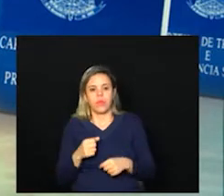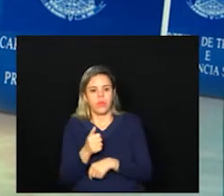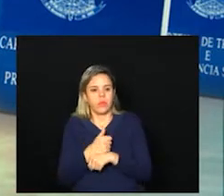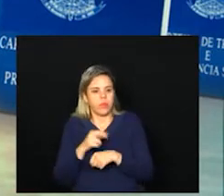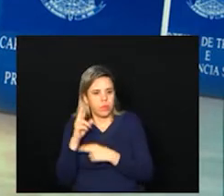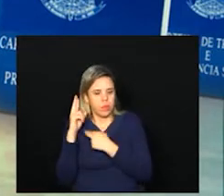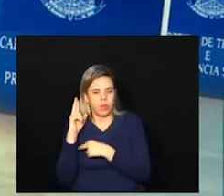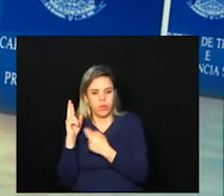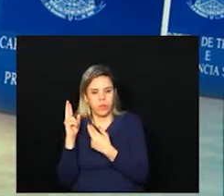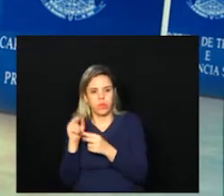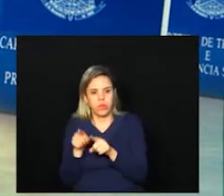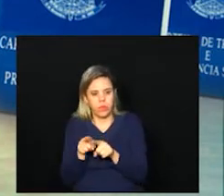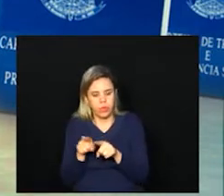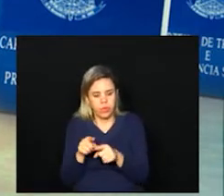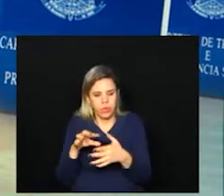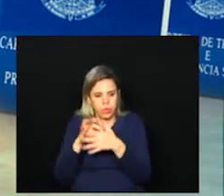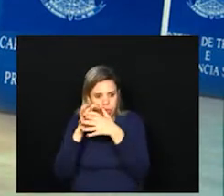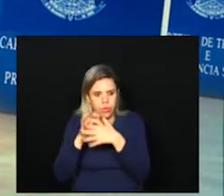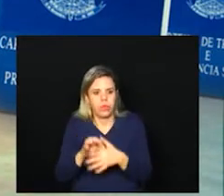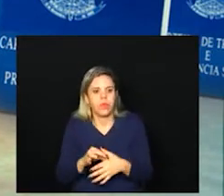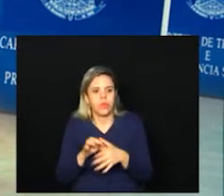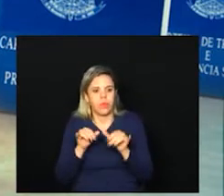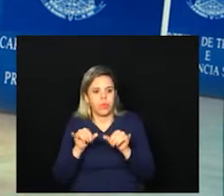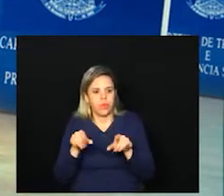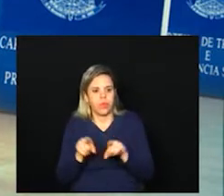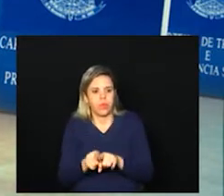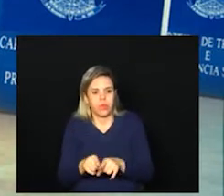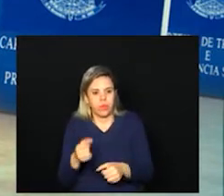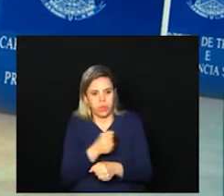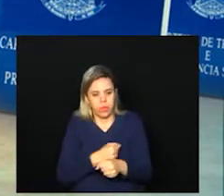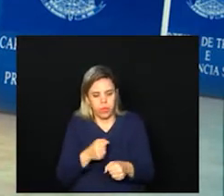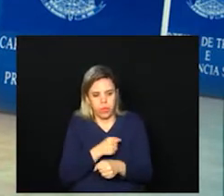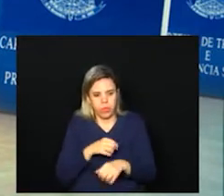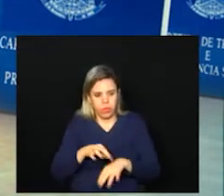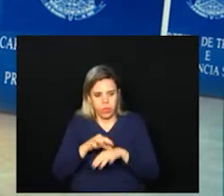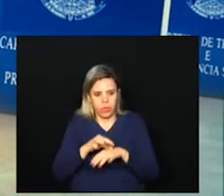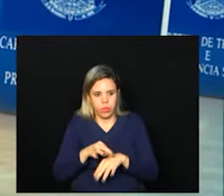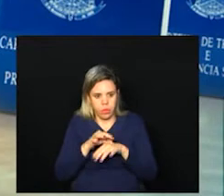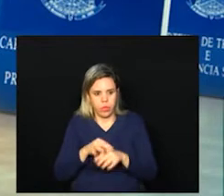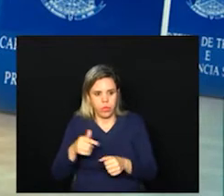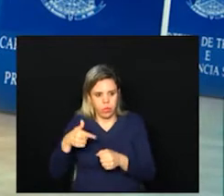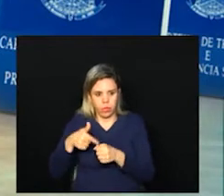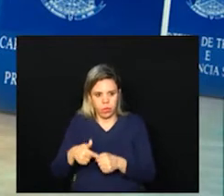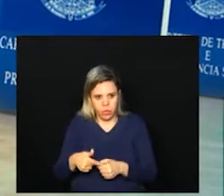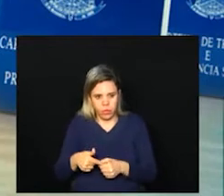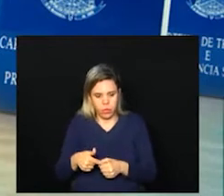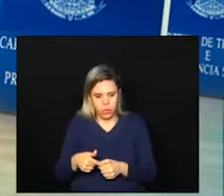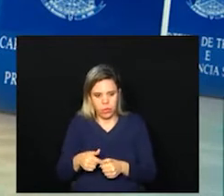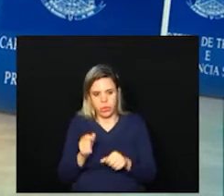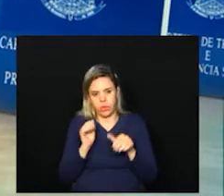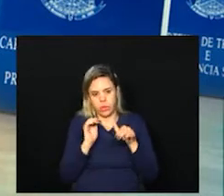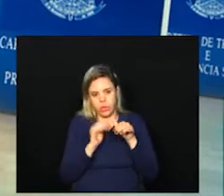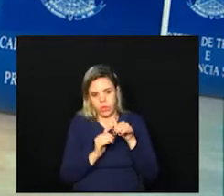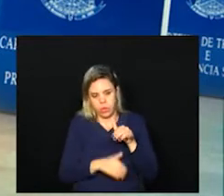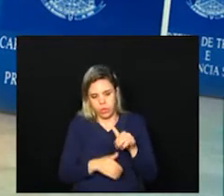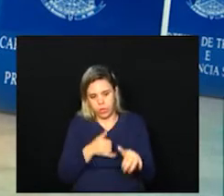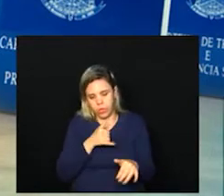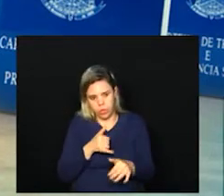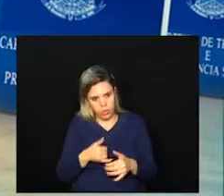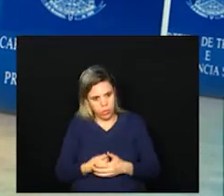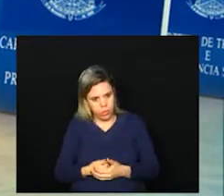de mercearia, cozinheiro, açougueiro, frentista, auxiliar de estoque,